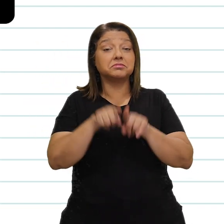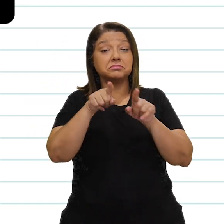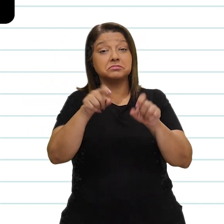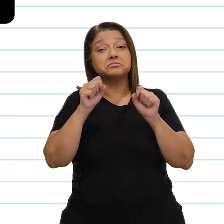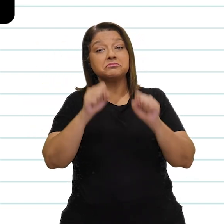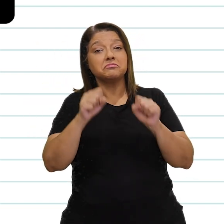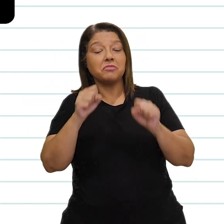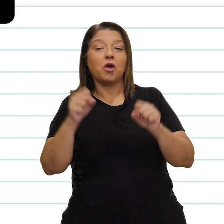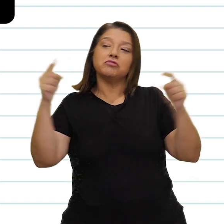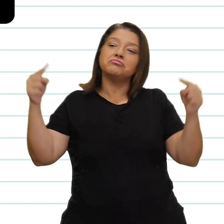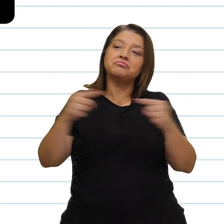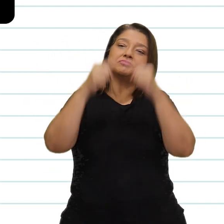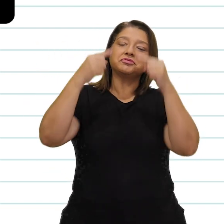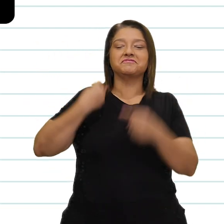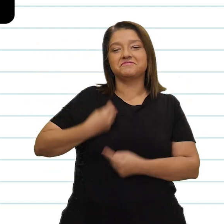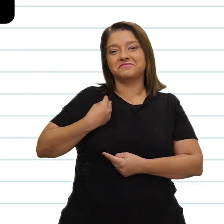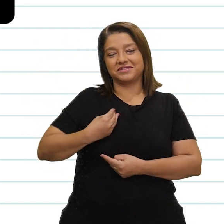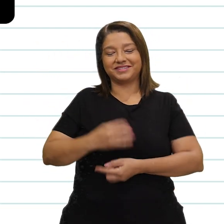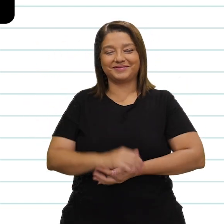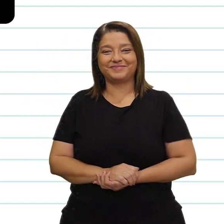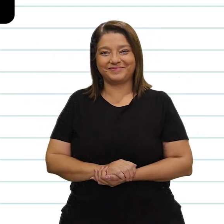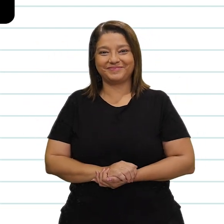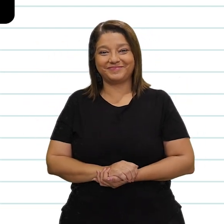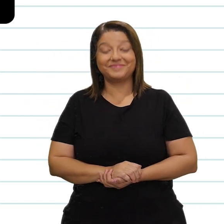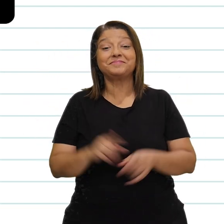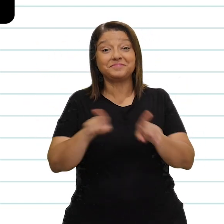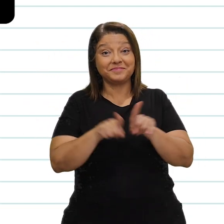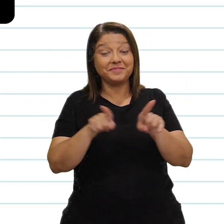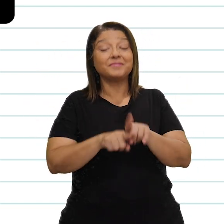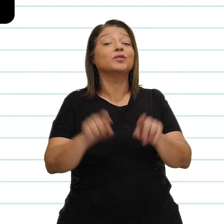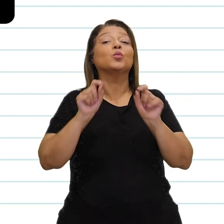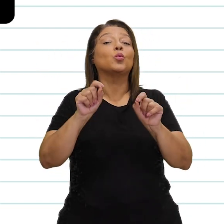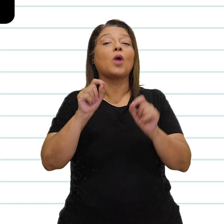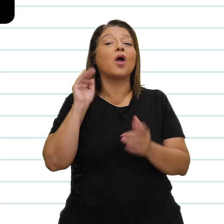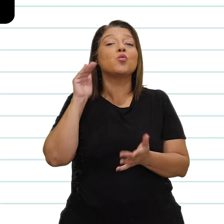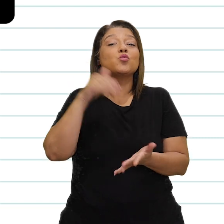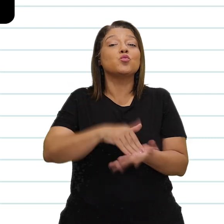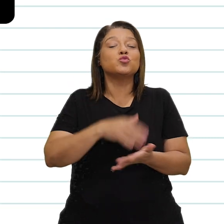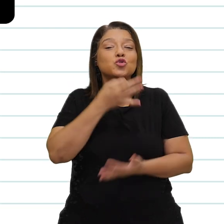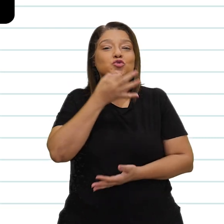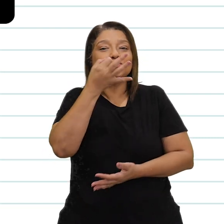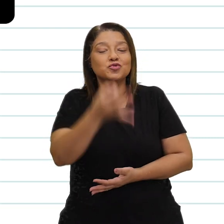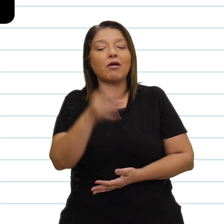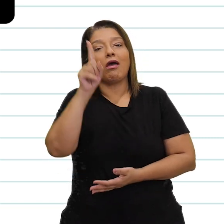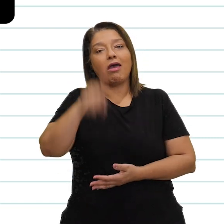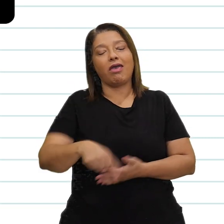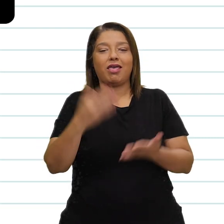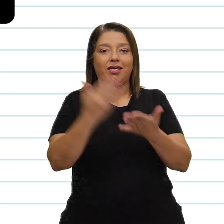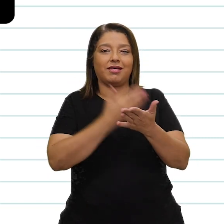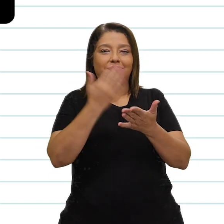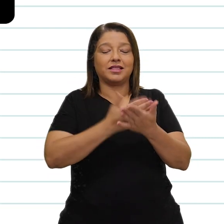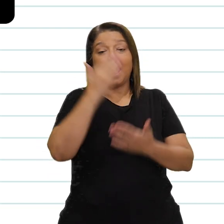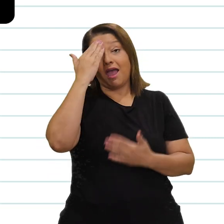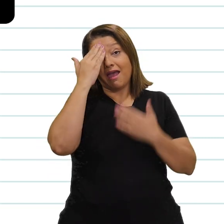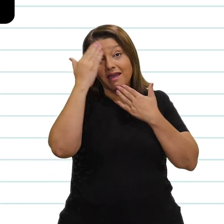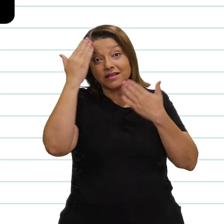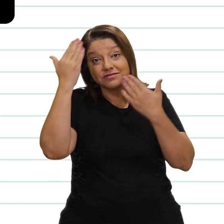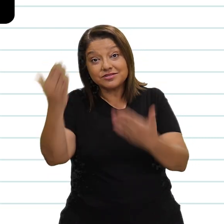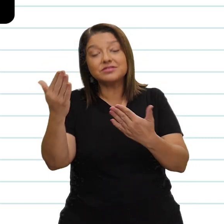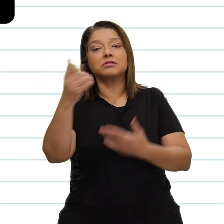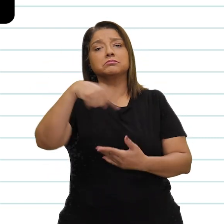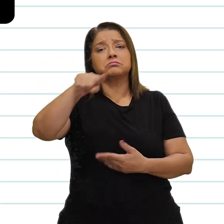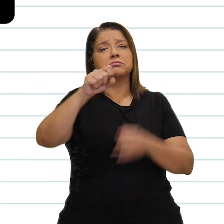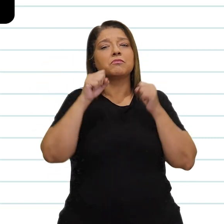insights. Por fim, a última sugestão é o diário de gratidão, para se concentrar